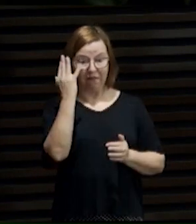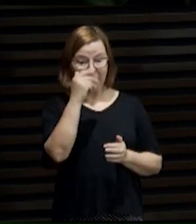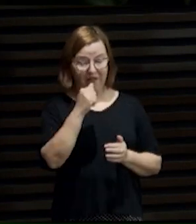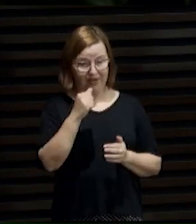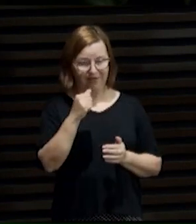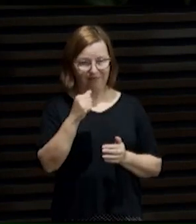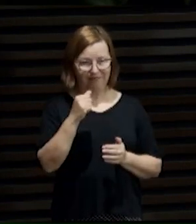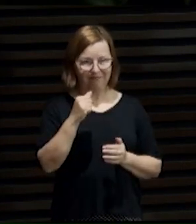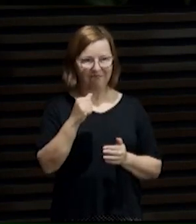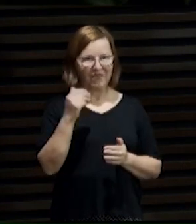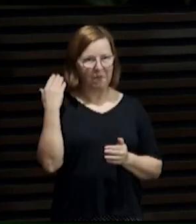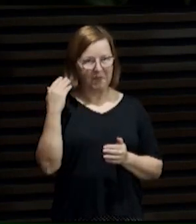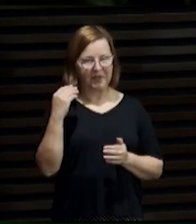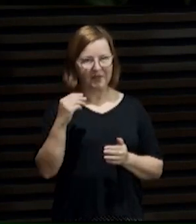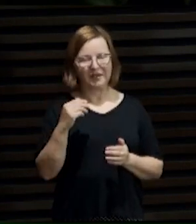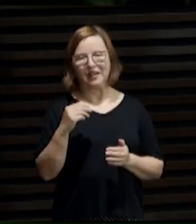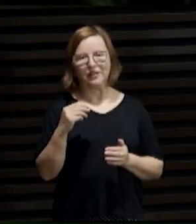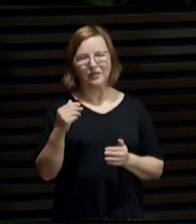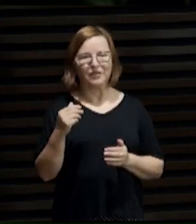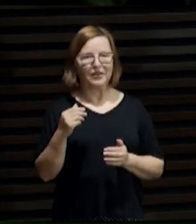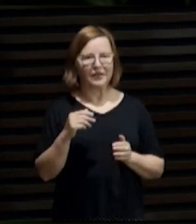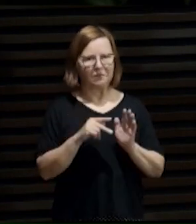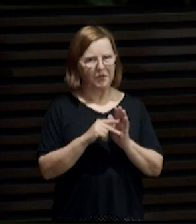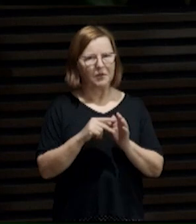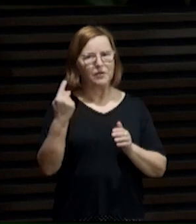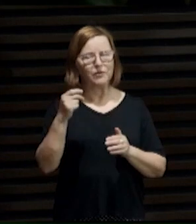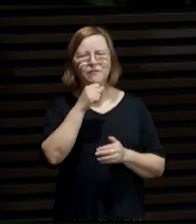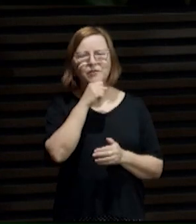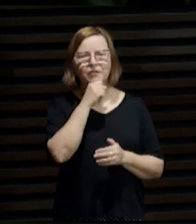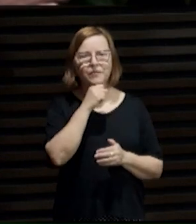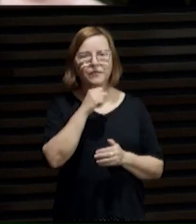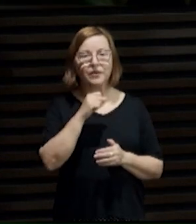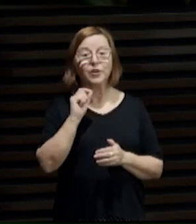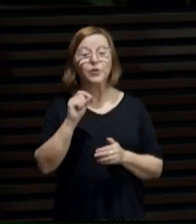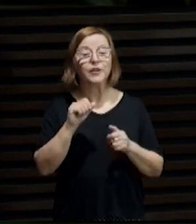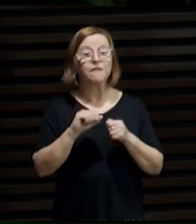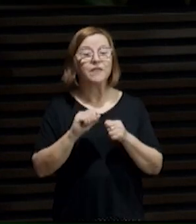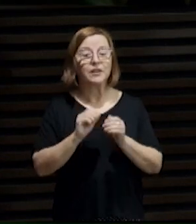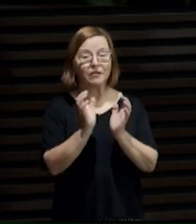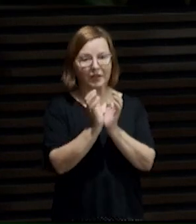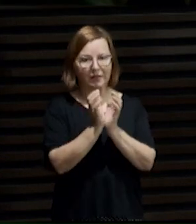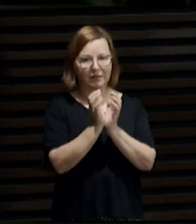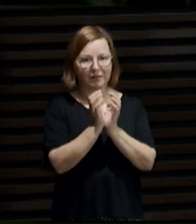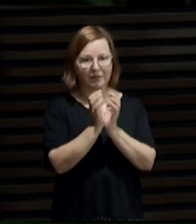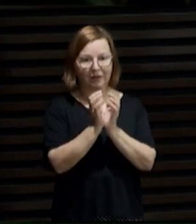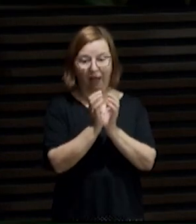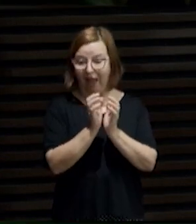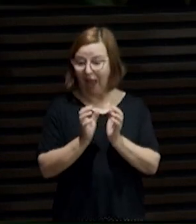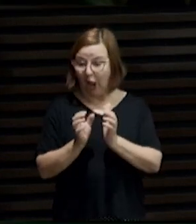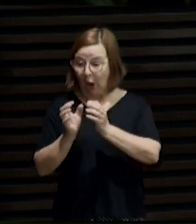avó. O que é que você faz com esse vaso? Você coloca ele num cantinho para que ninguém passe, bata e derrube.